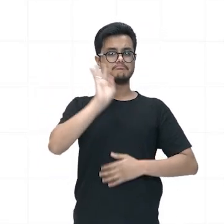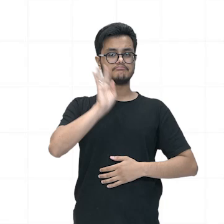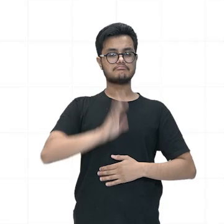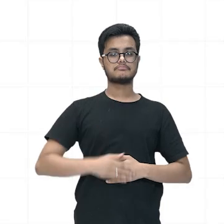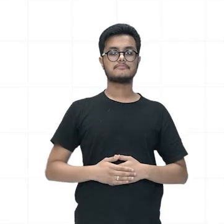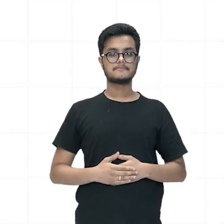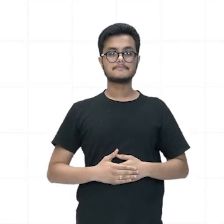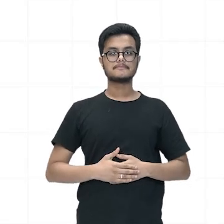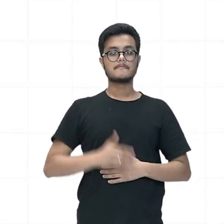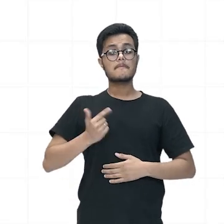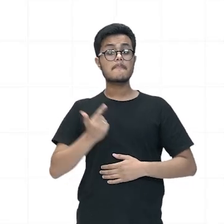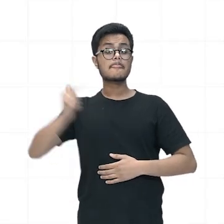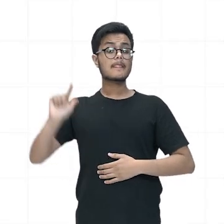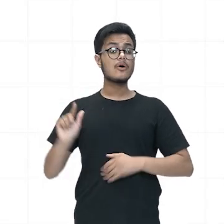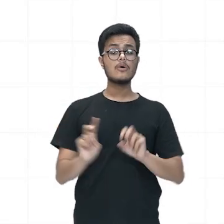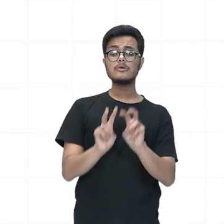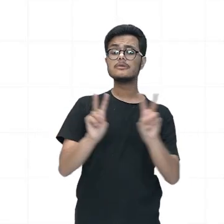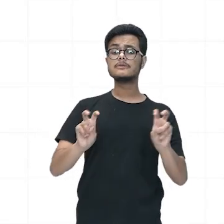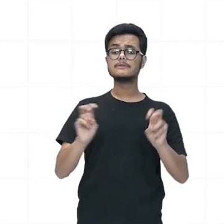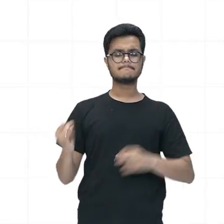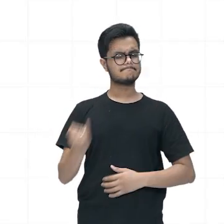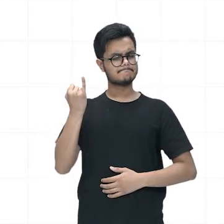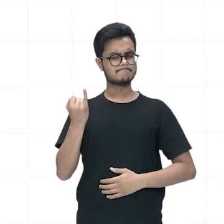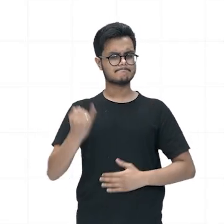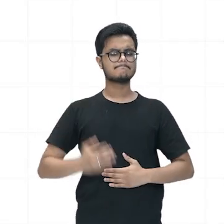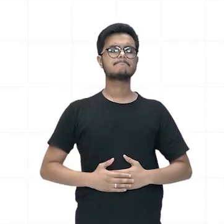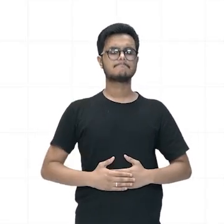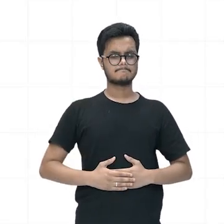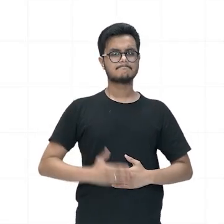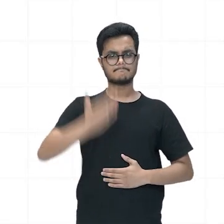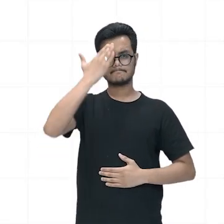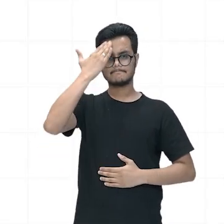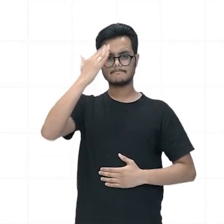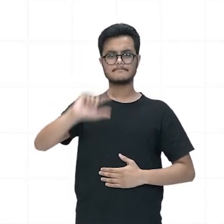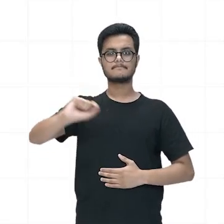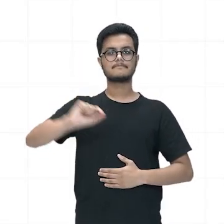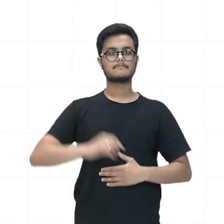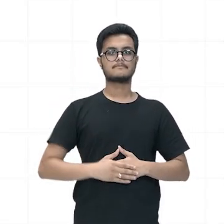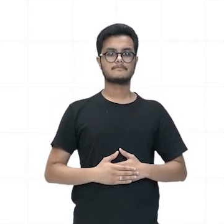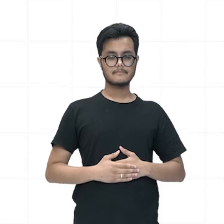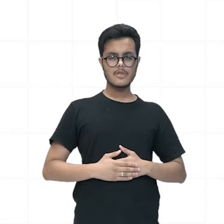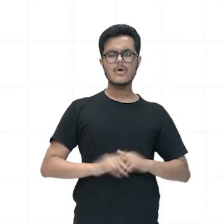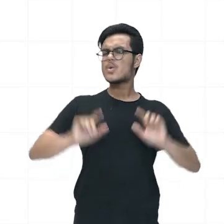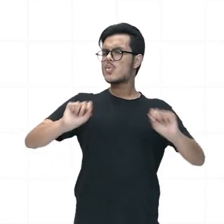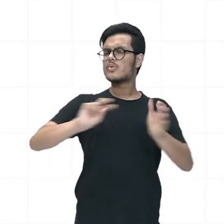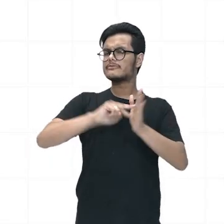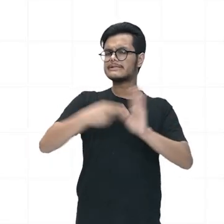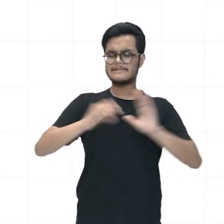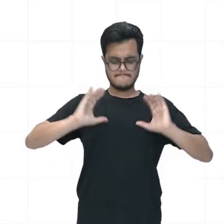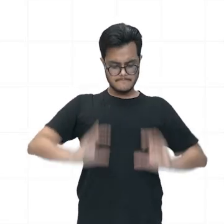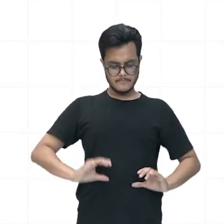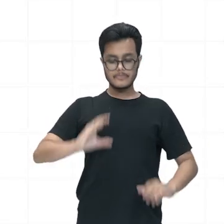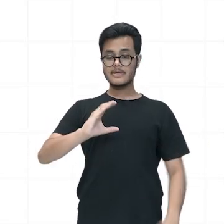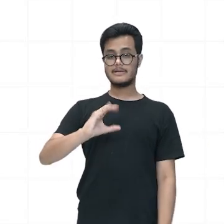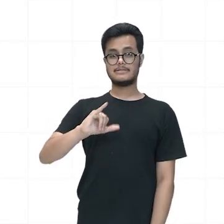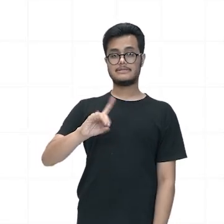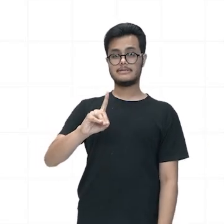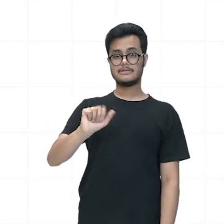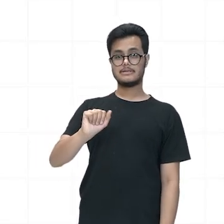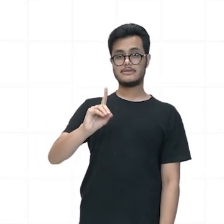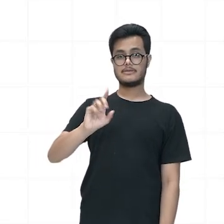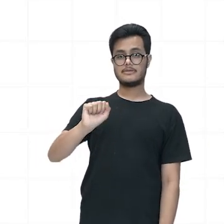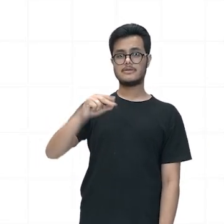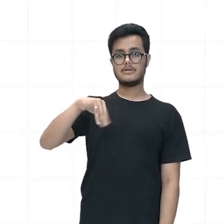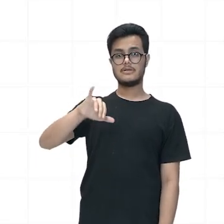Tá? Vamos, então, falar sobre uma outra temática interessante e importante, que é o conceito, então, de